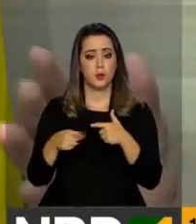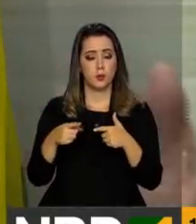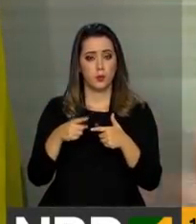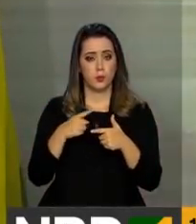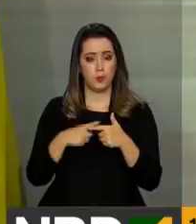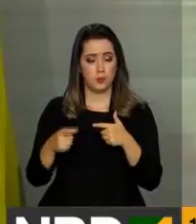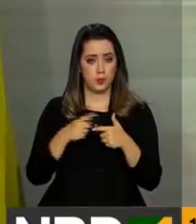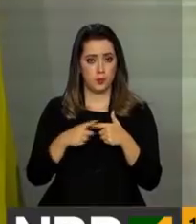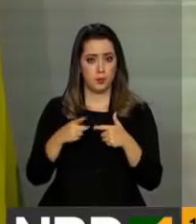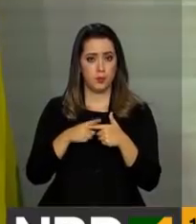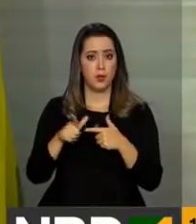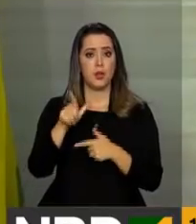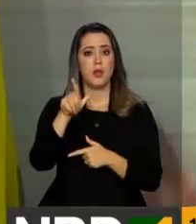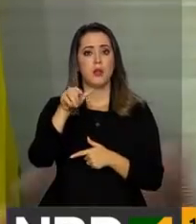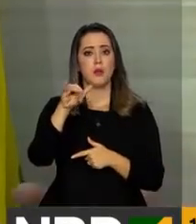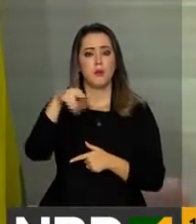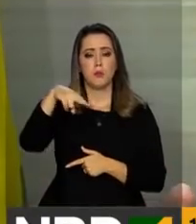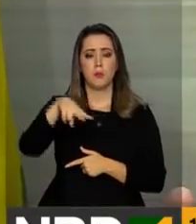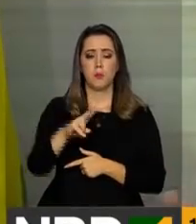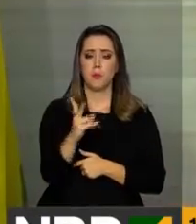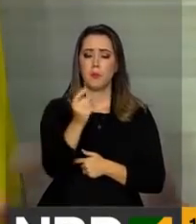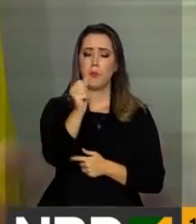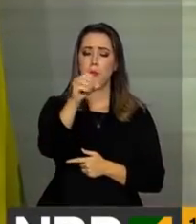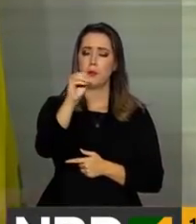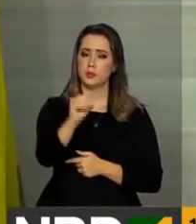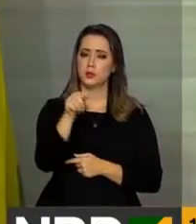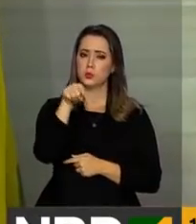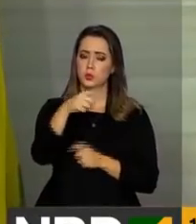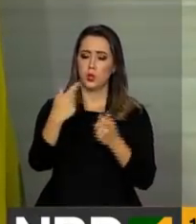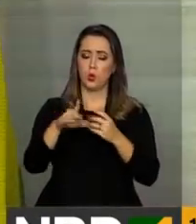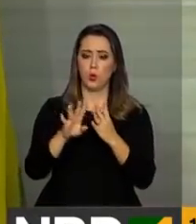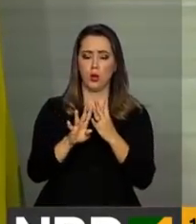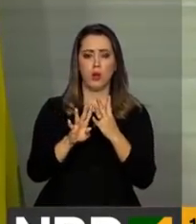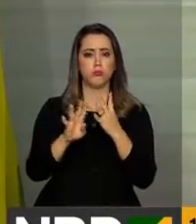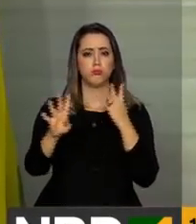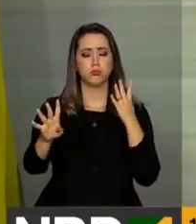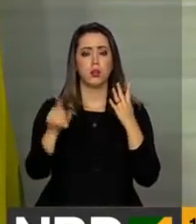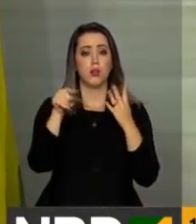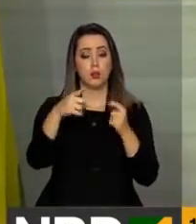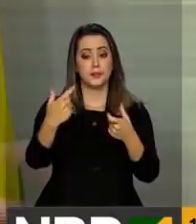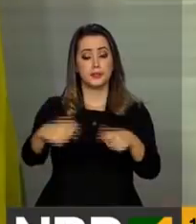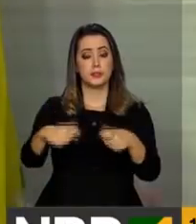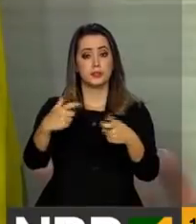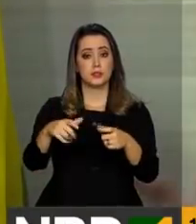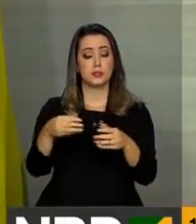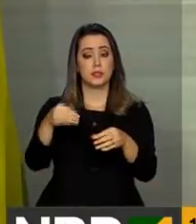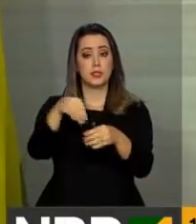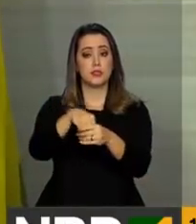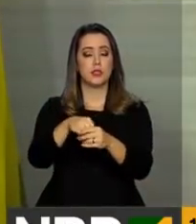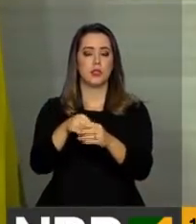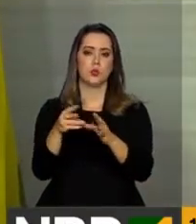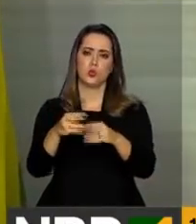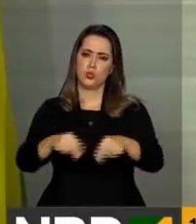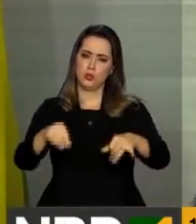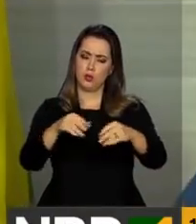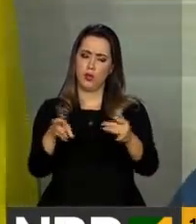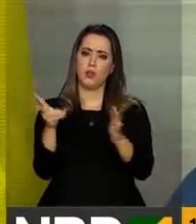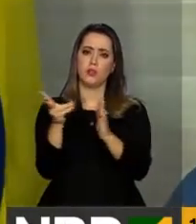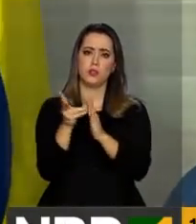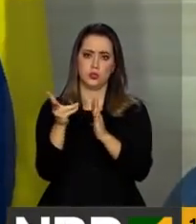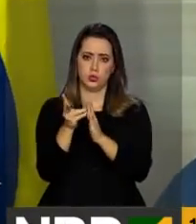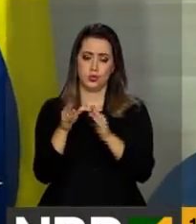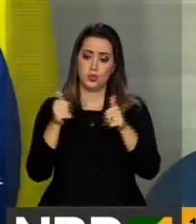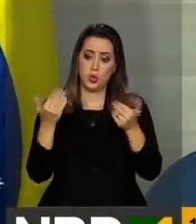que passa sobre Tucuruí, que passa sobre uma reserva indígena. E, até hoje, em face de questões de